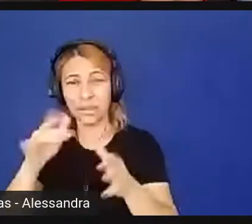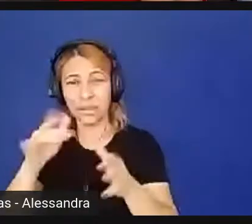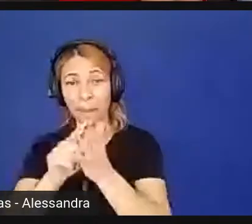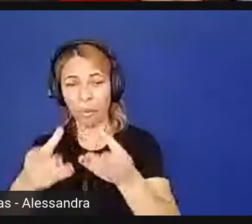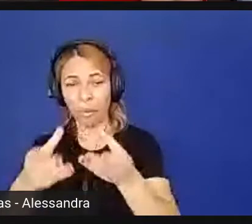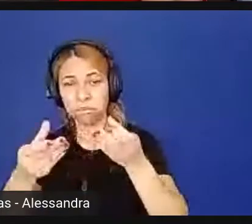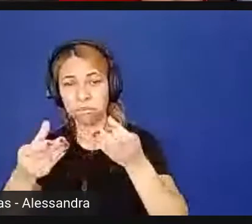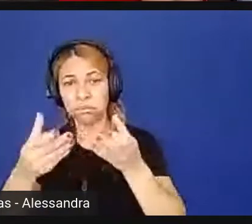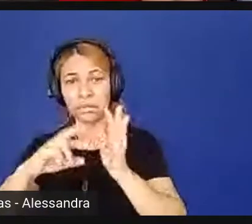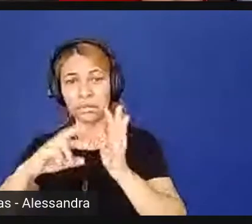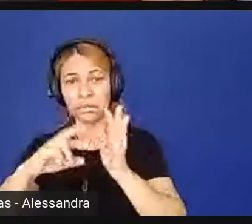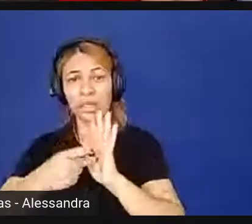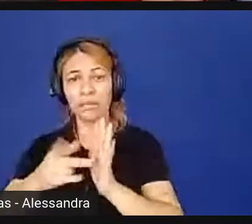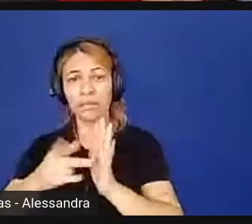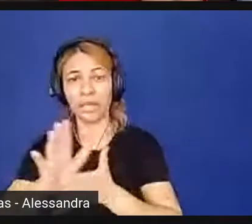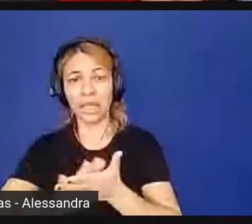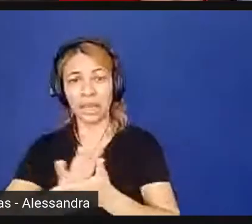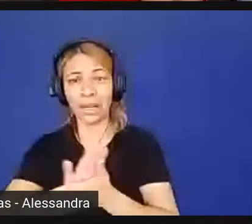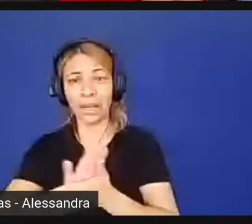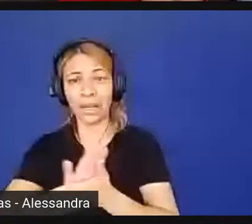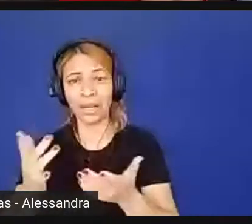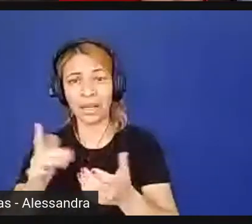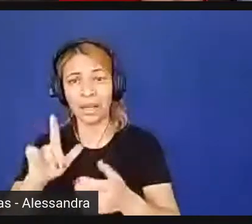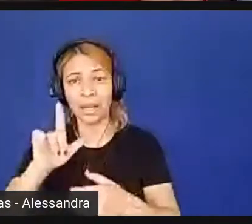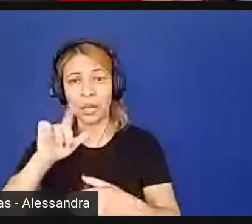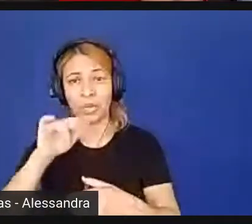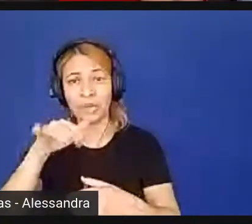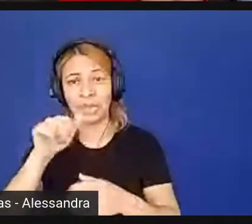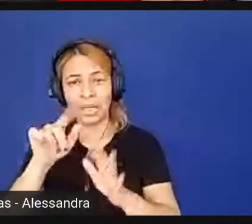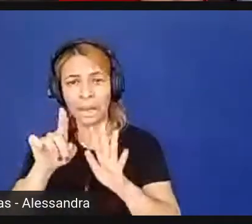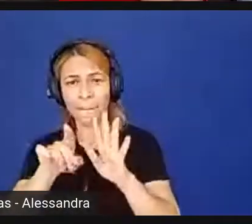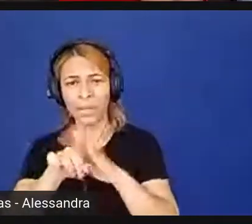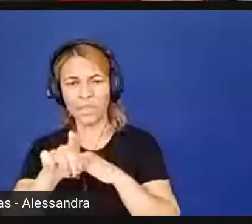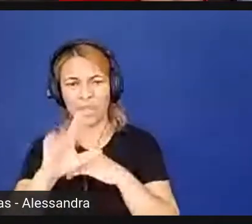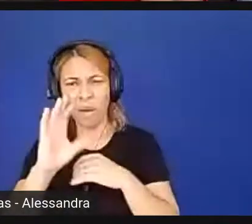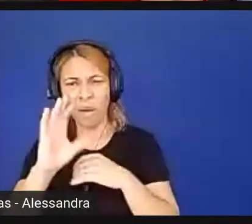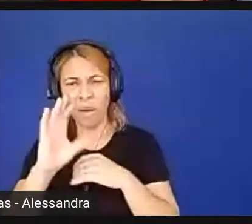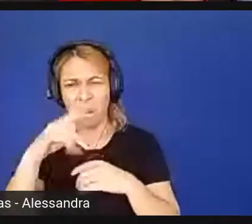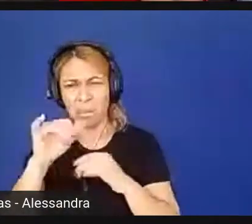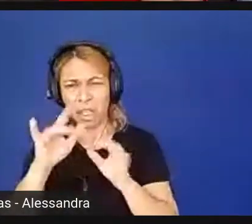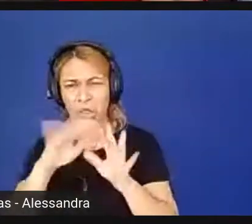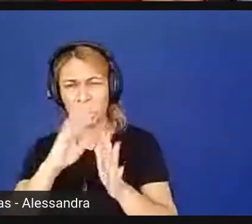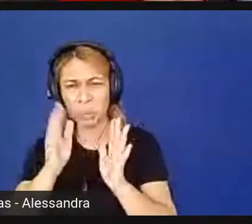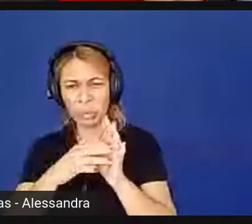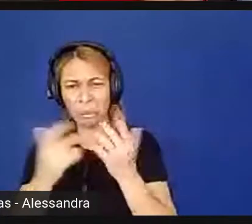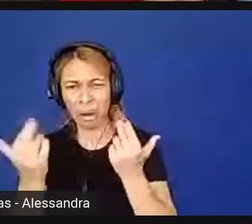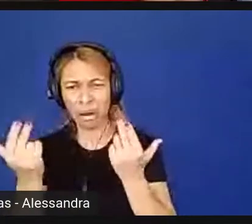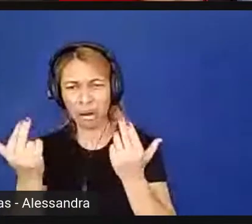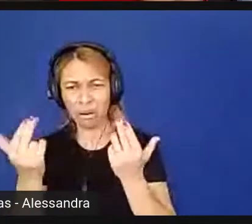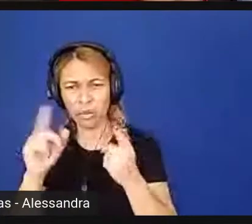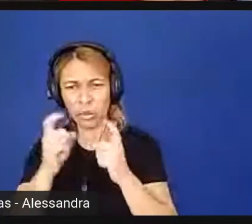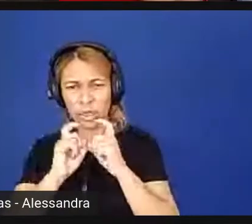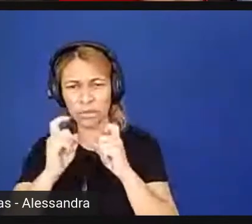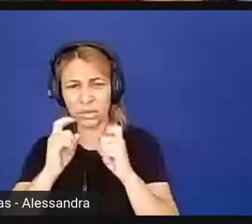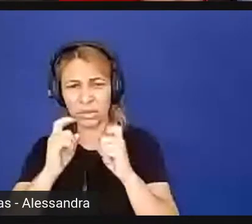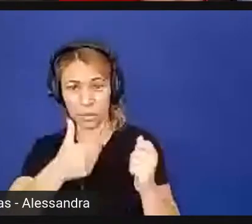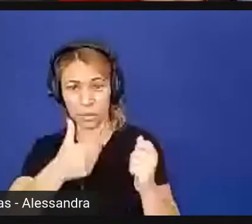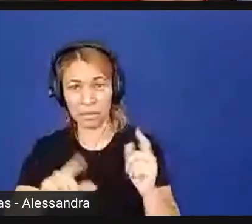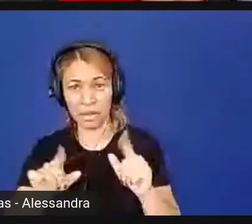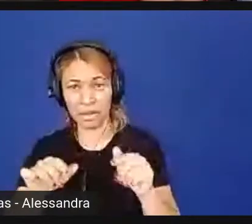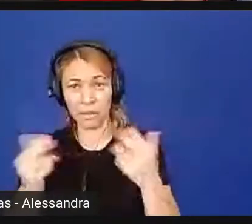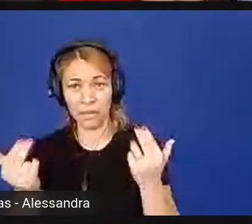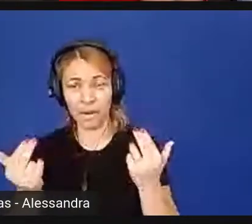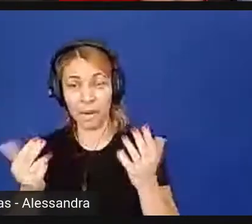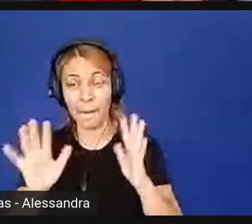a pergunta da Luciana aqui, ela fala o seguinte, vem cá, o compliance é tudo igual para toda a administração pública? Não, veja, se os órgãos são compostos